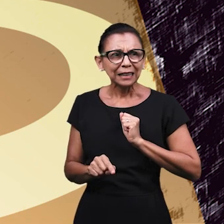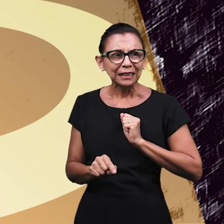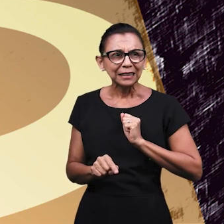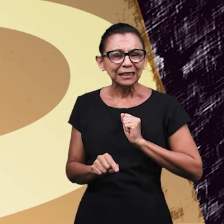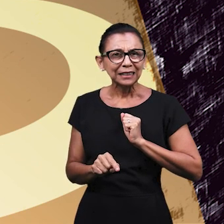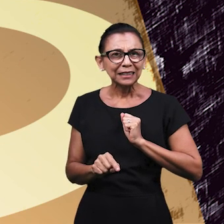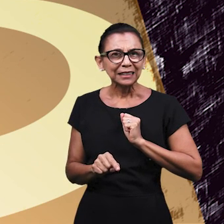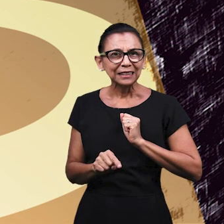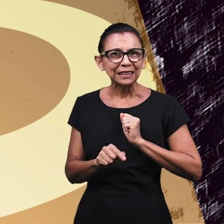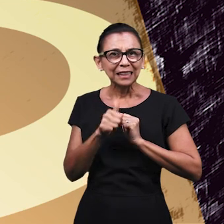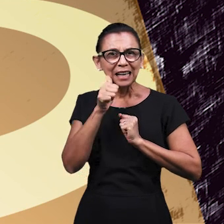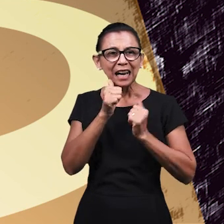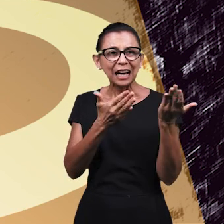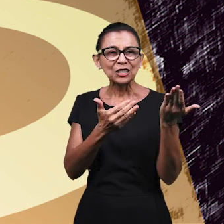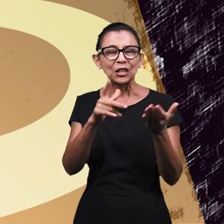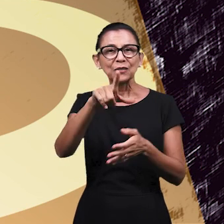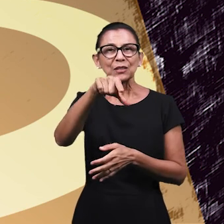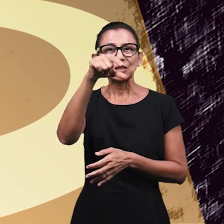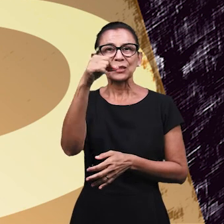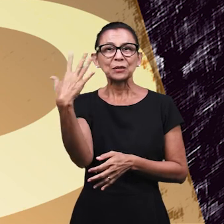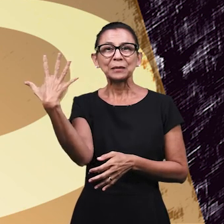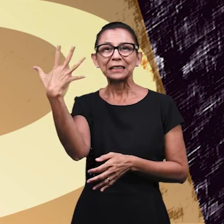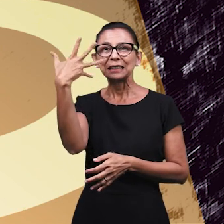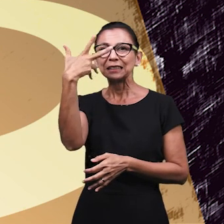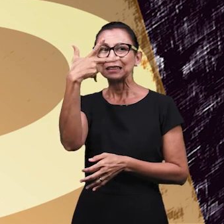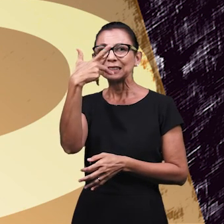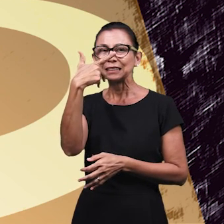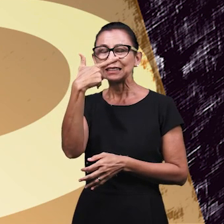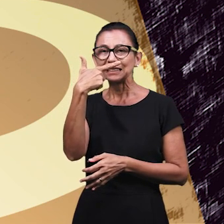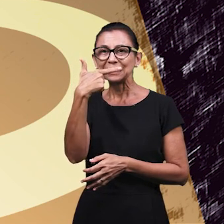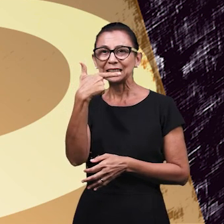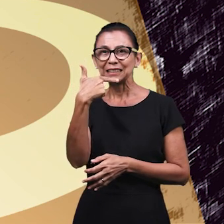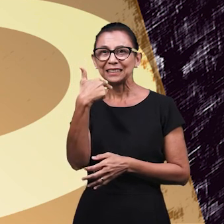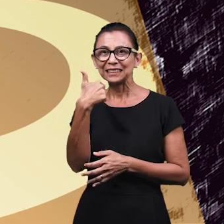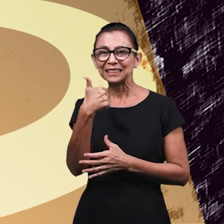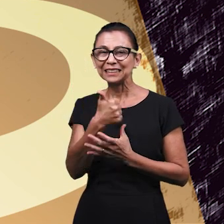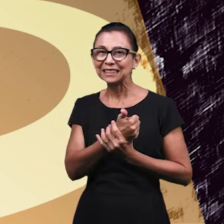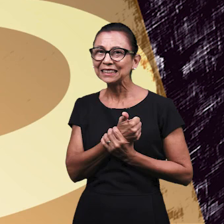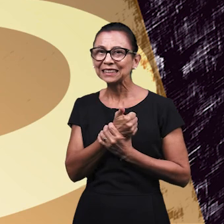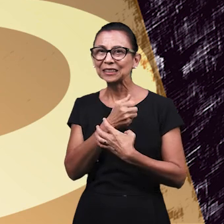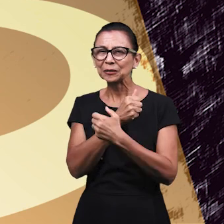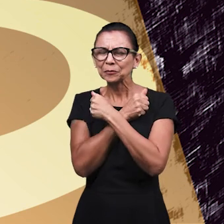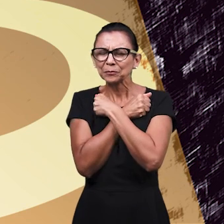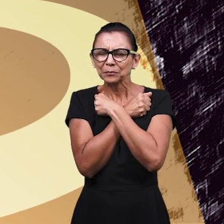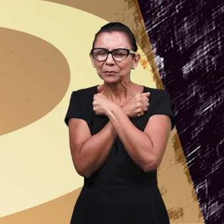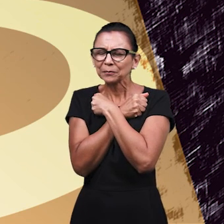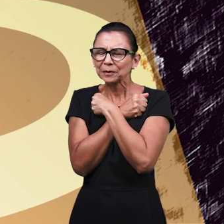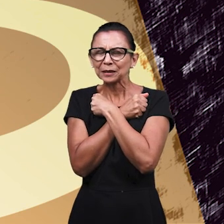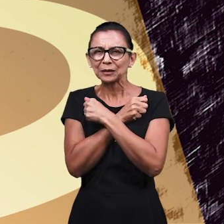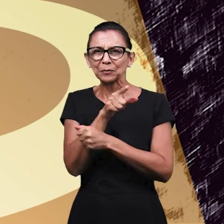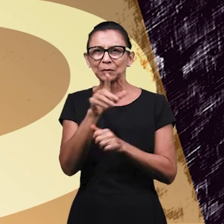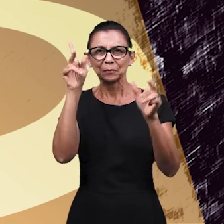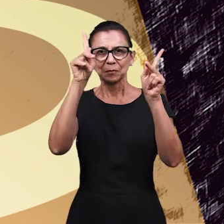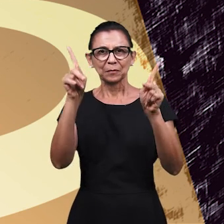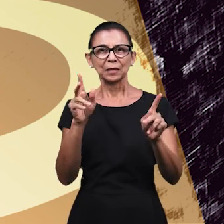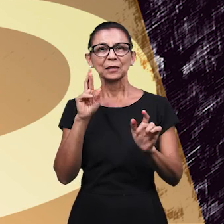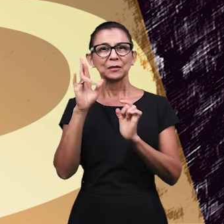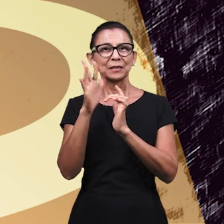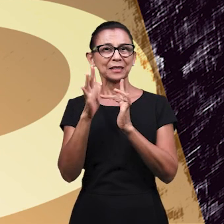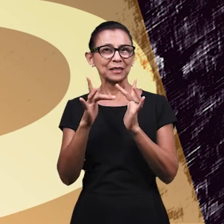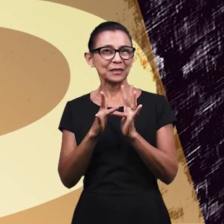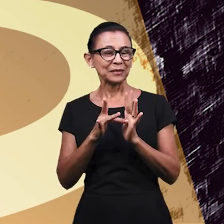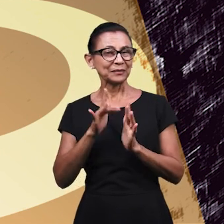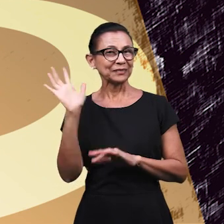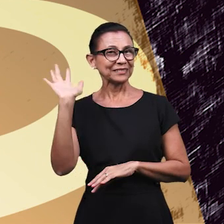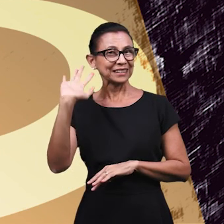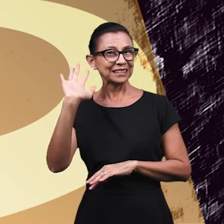quem foi escolhida a moça mais bela do reino. Deixo para você um abraço bem apertadinho,